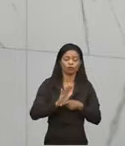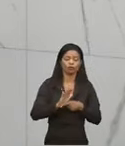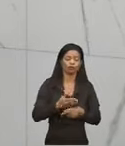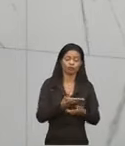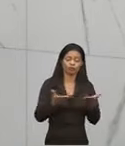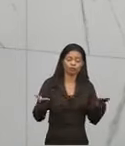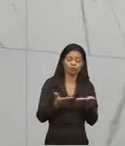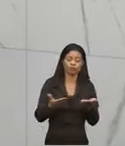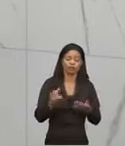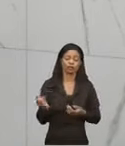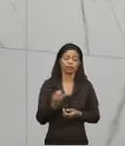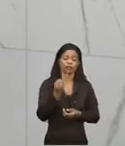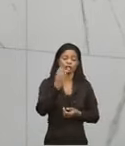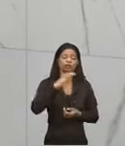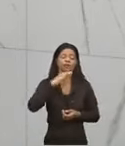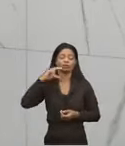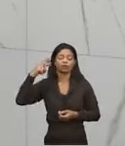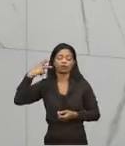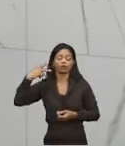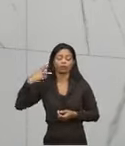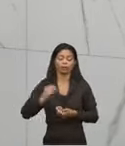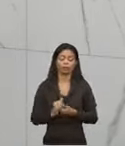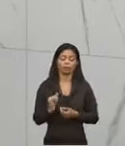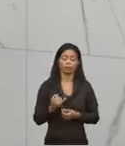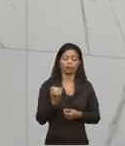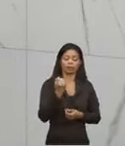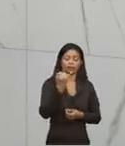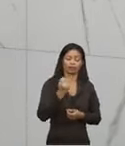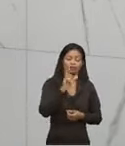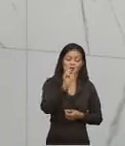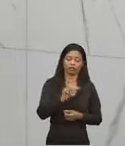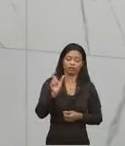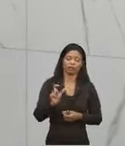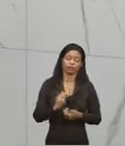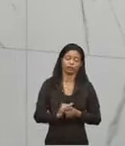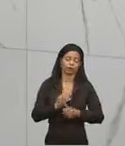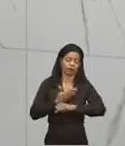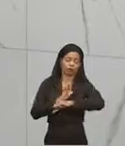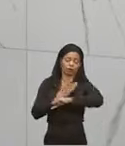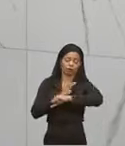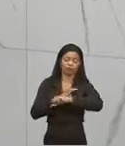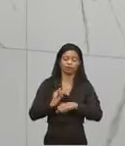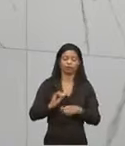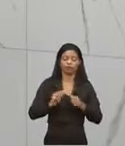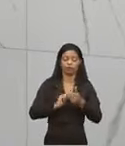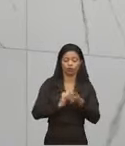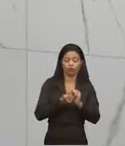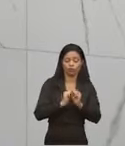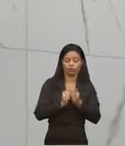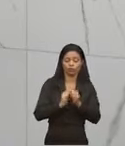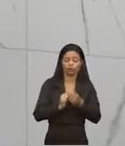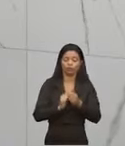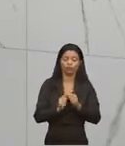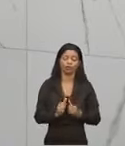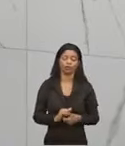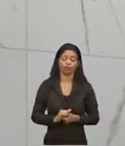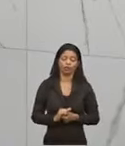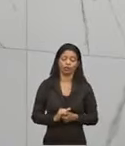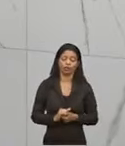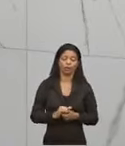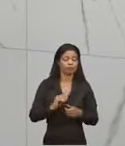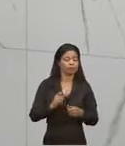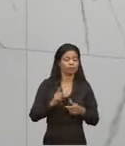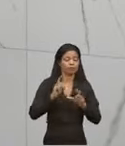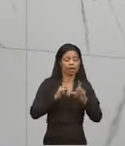casa é importante. As pessoas que praticam esporte estão nos pedindo, não será uma negociação fácil, porque depende do